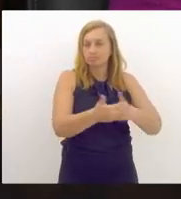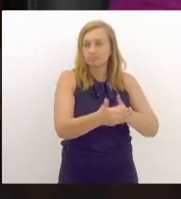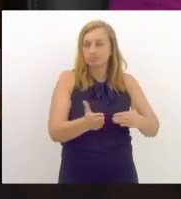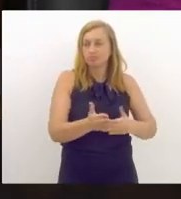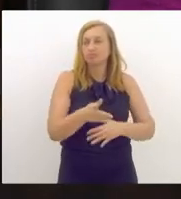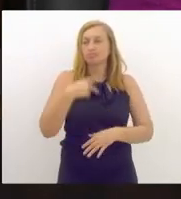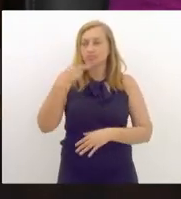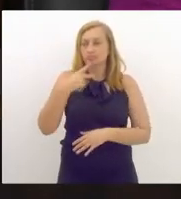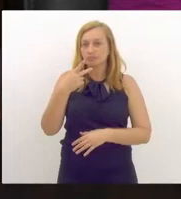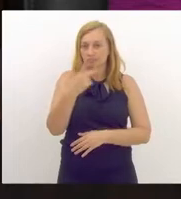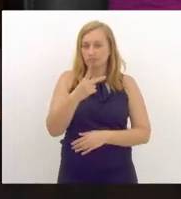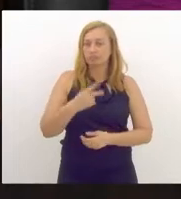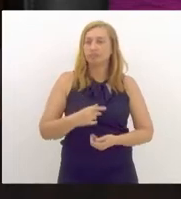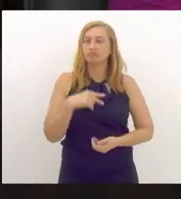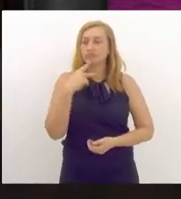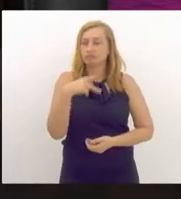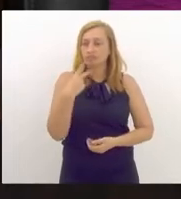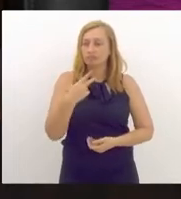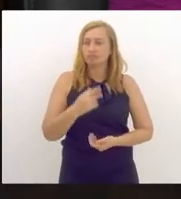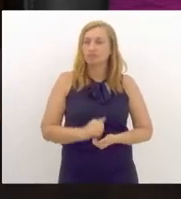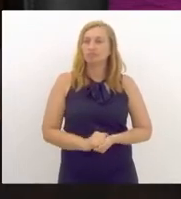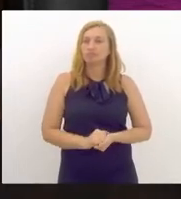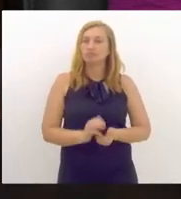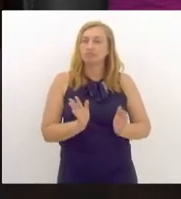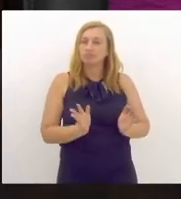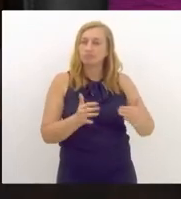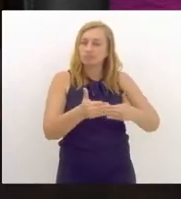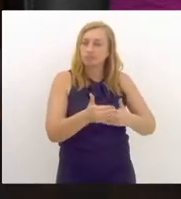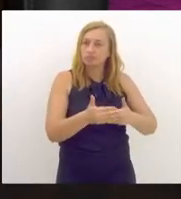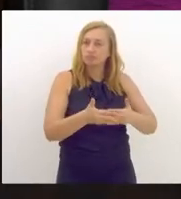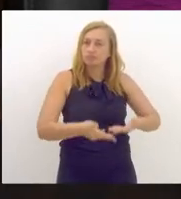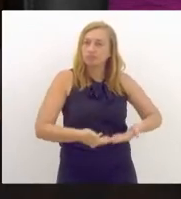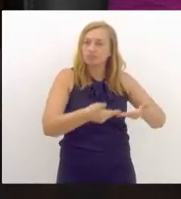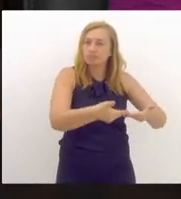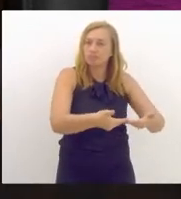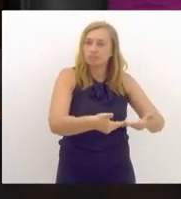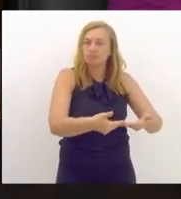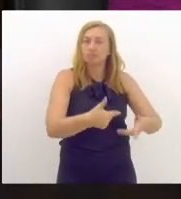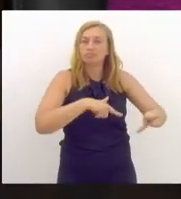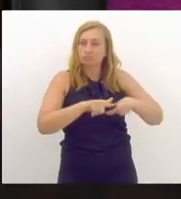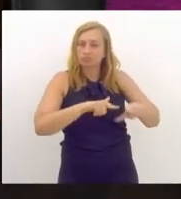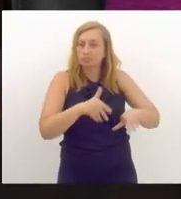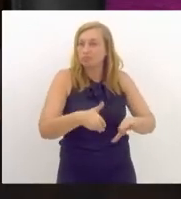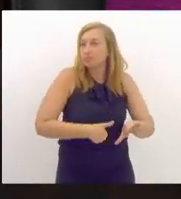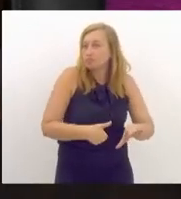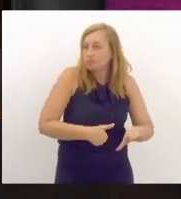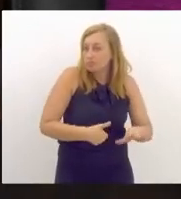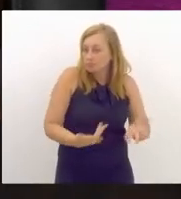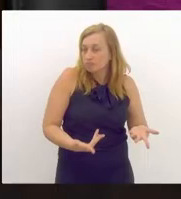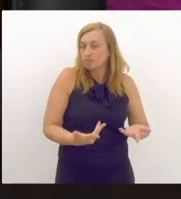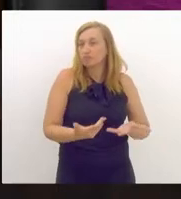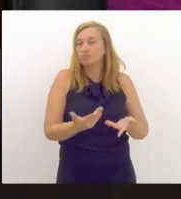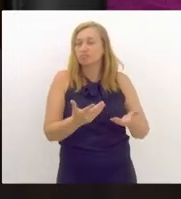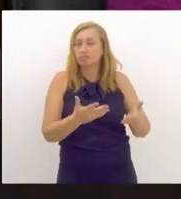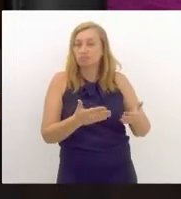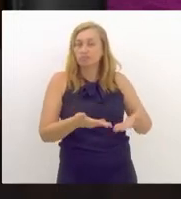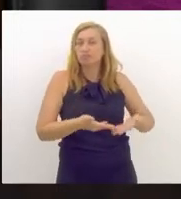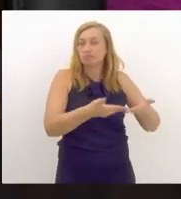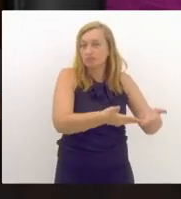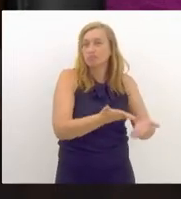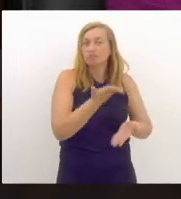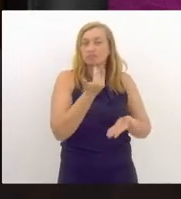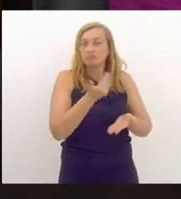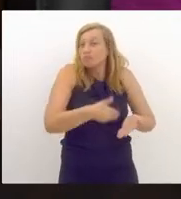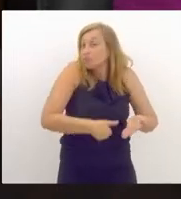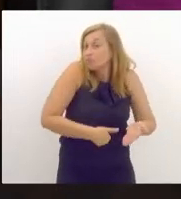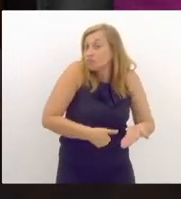agora pouco os entregadores eles trabalham com fome entregadores de comida trabalham com fome